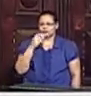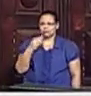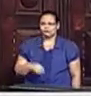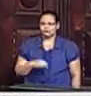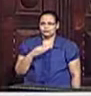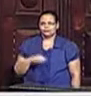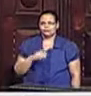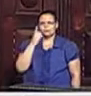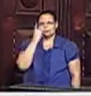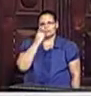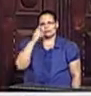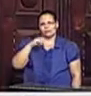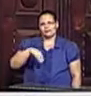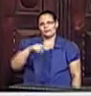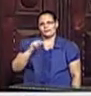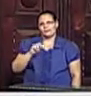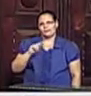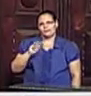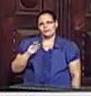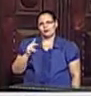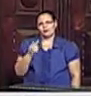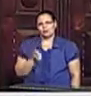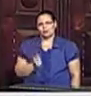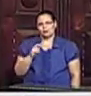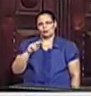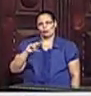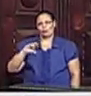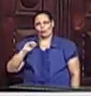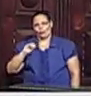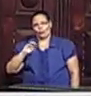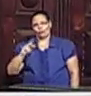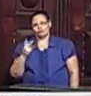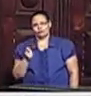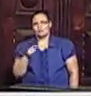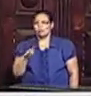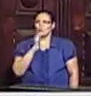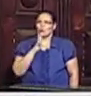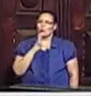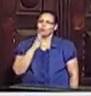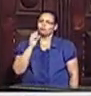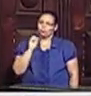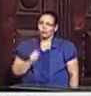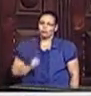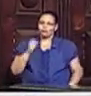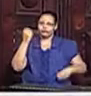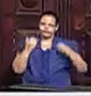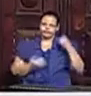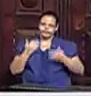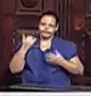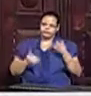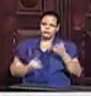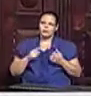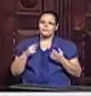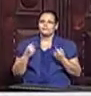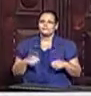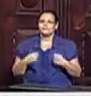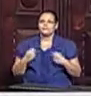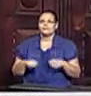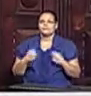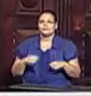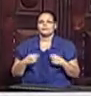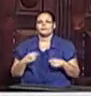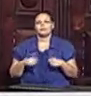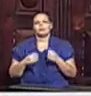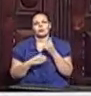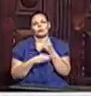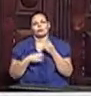deputada Marta Rocha, com o seu conhecimento, vai poder também dar os esclarecimentos àqueles que necessitem, da atuação das